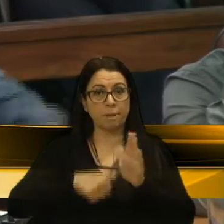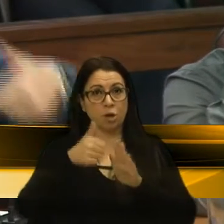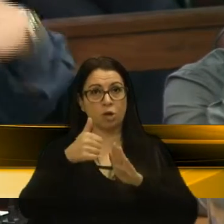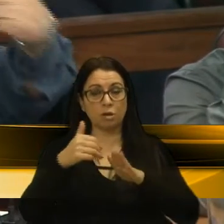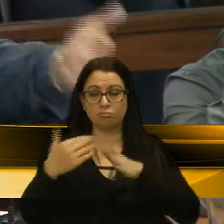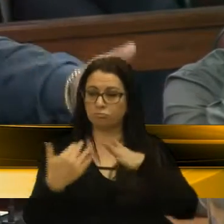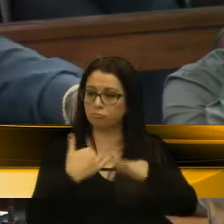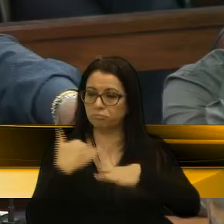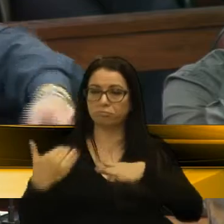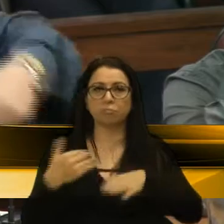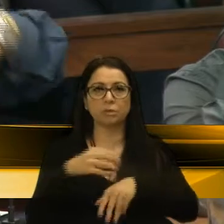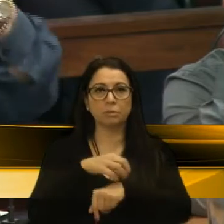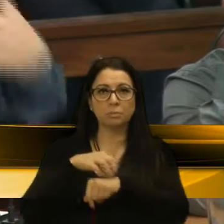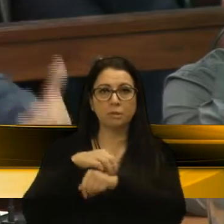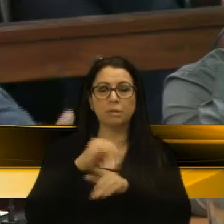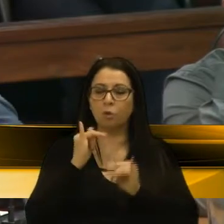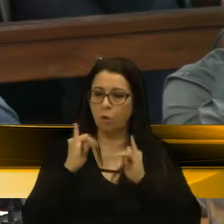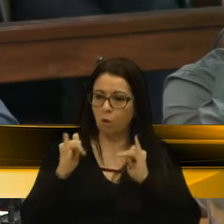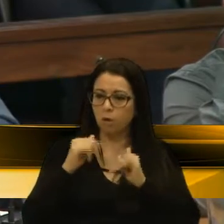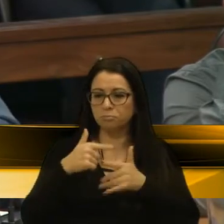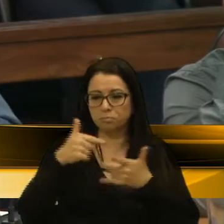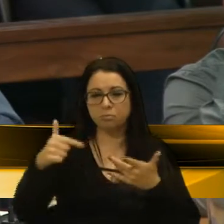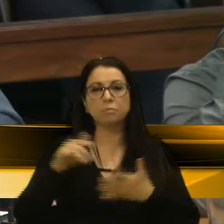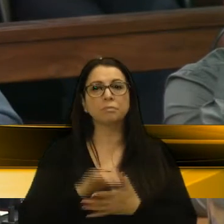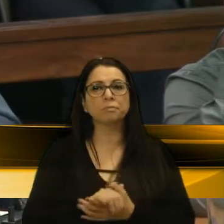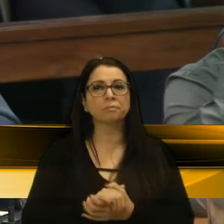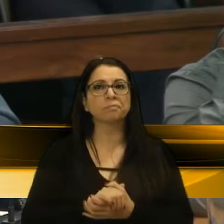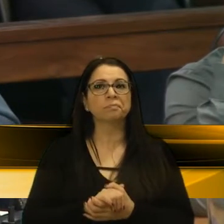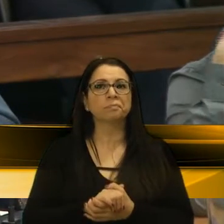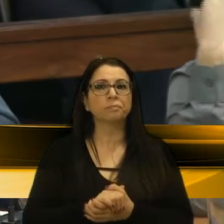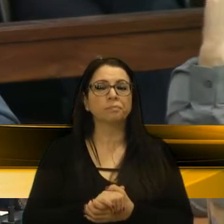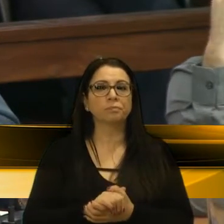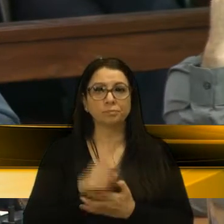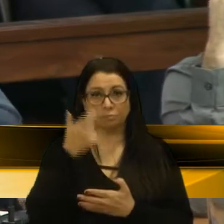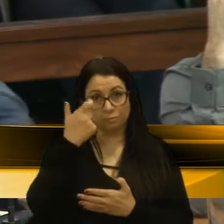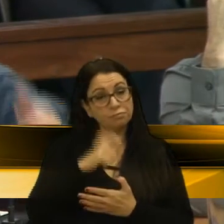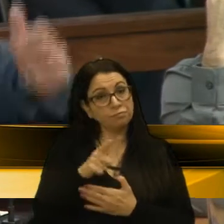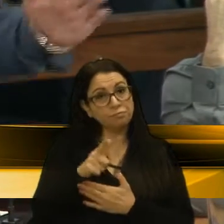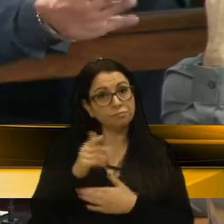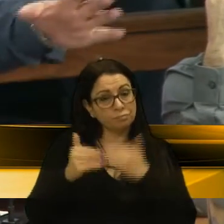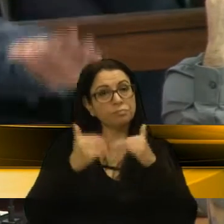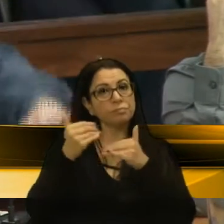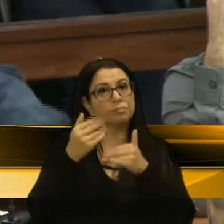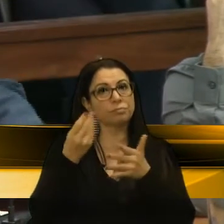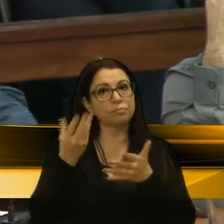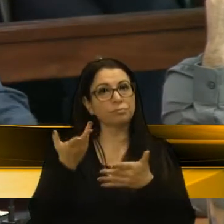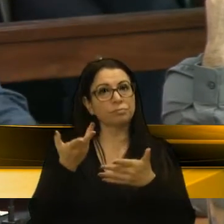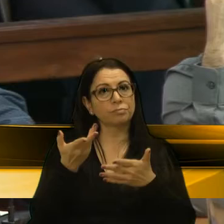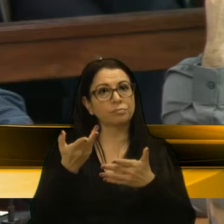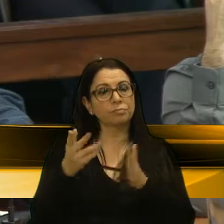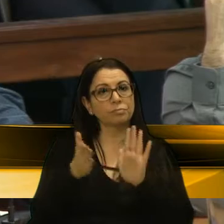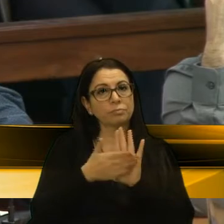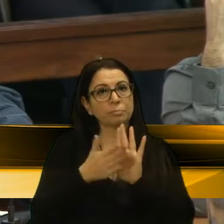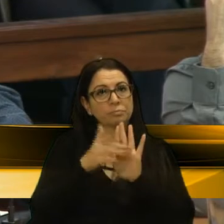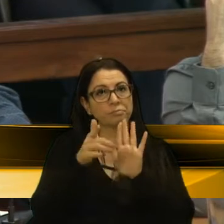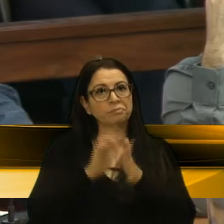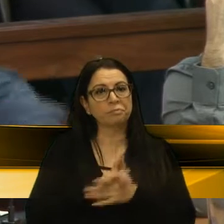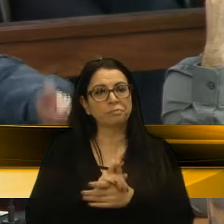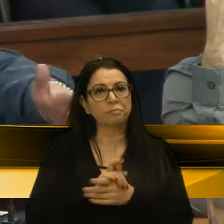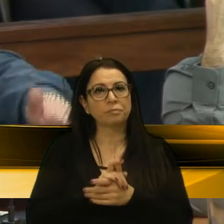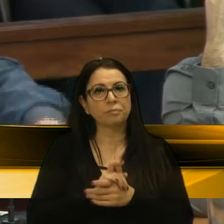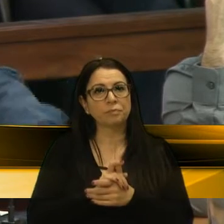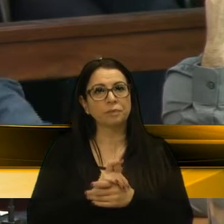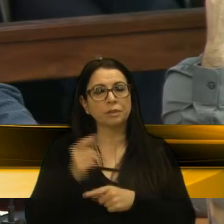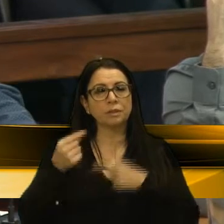mobilidade, transporte coletivo e assim por diante, né? Então, eu acho que nós avançamos bastante na nossa proposta, que vai entrar